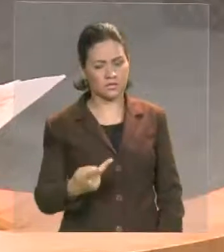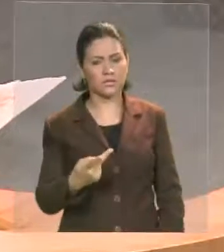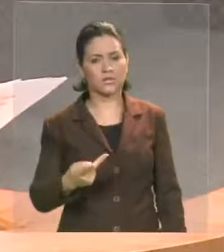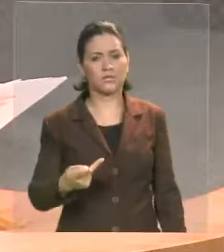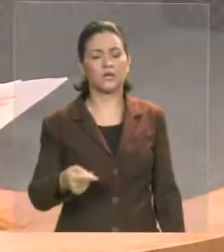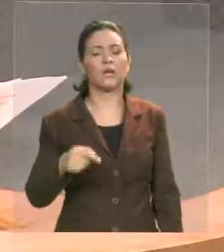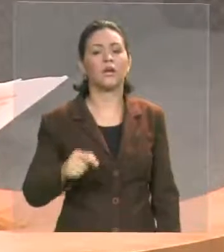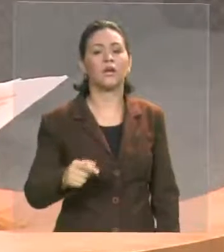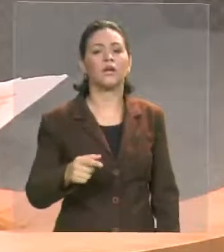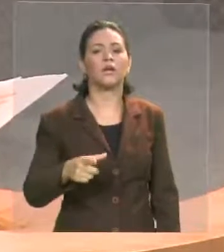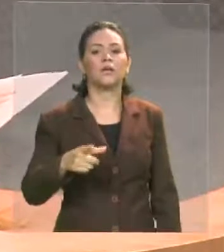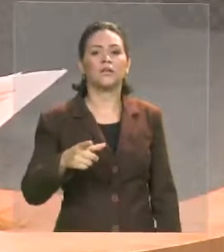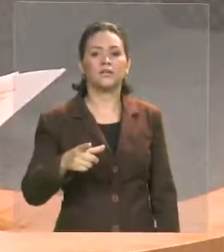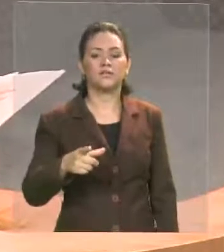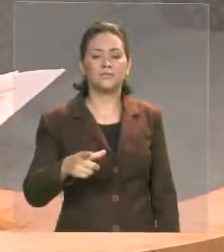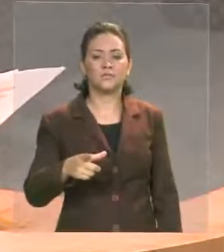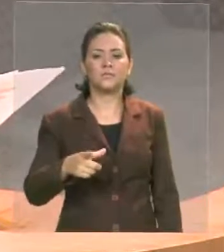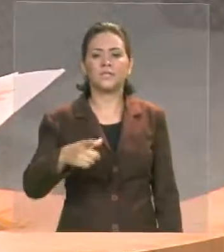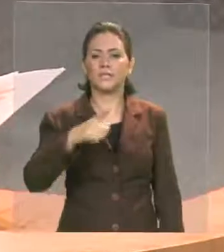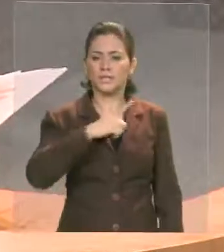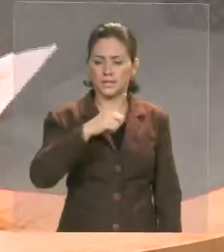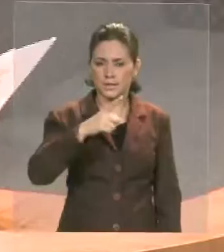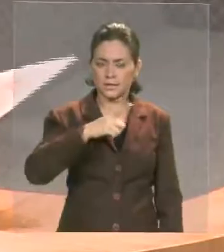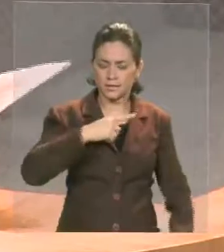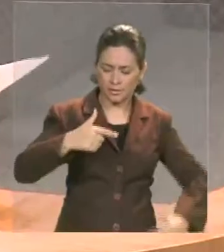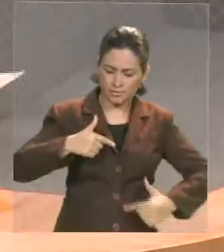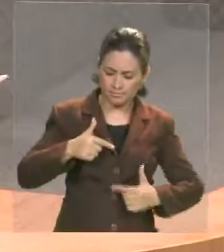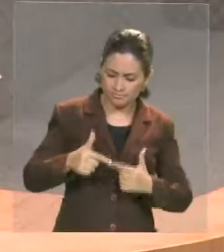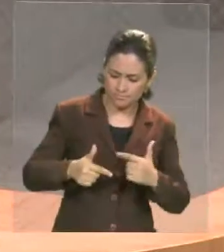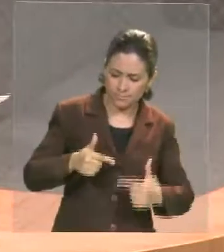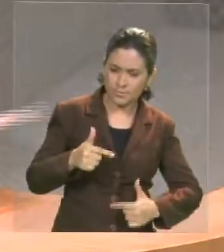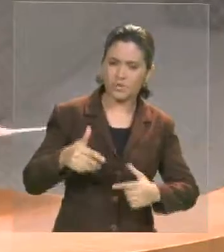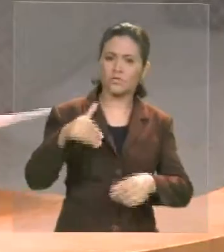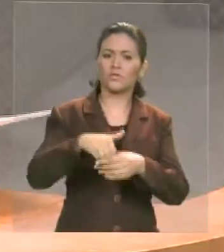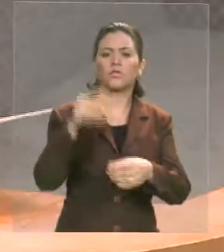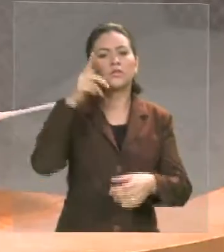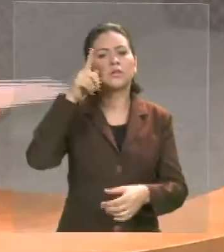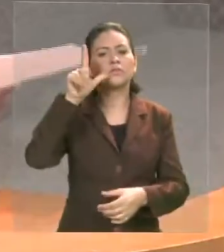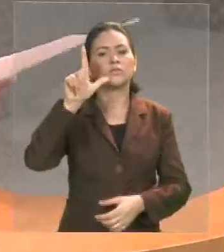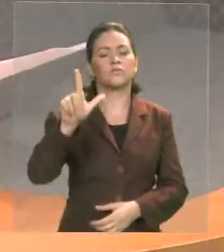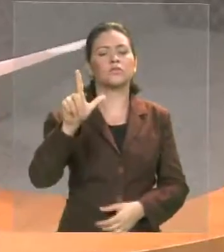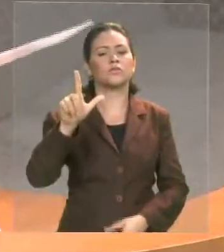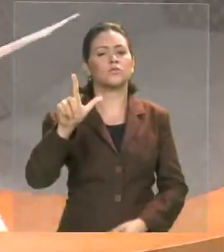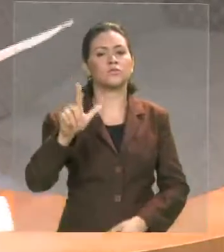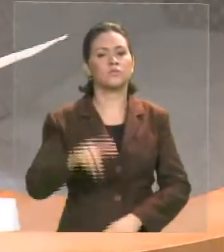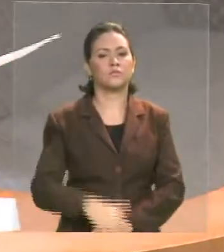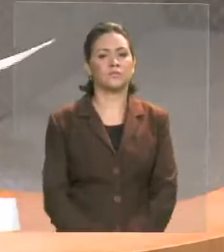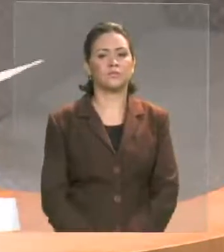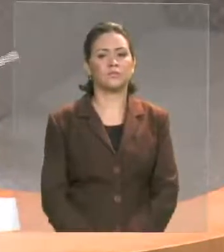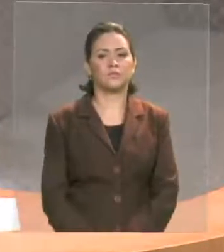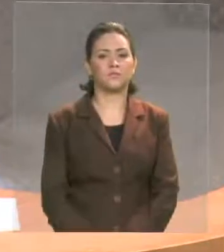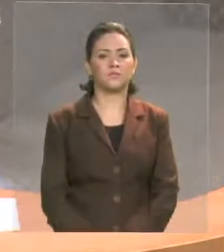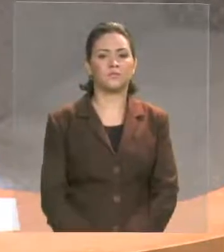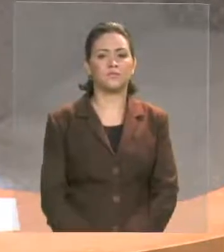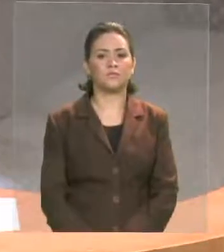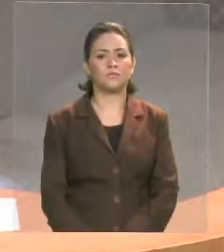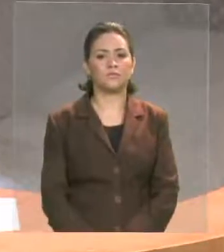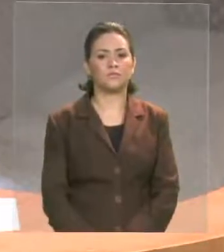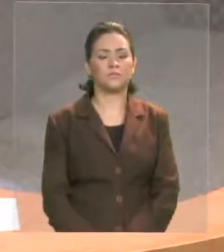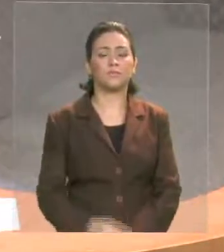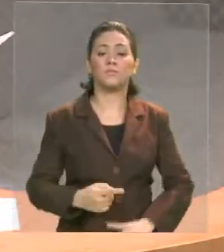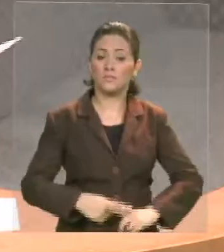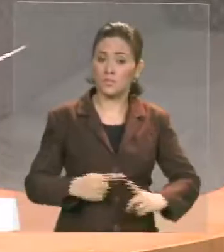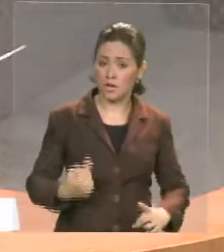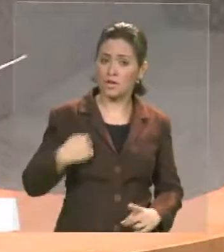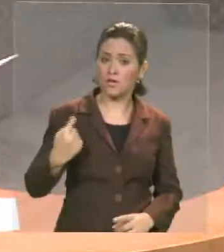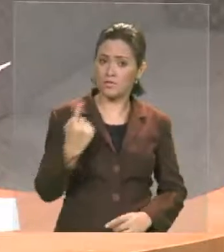está no caminho certo na luta pela sua reeleição. Mas subo esta tribuna para tratar